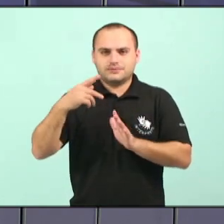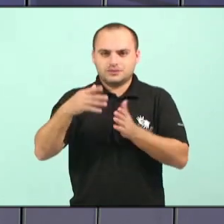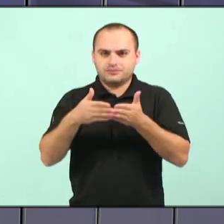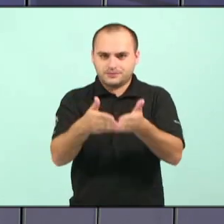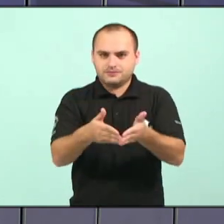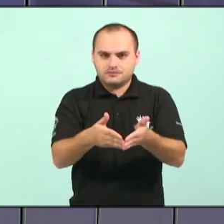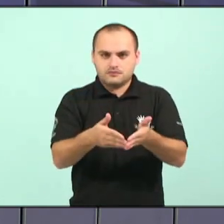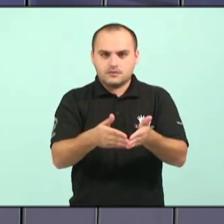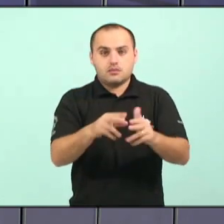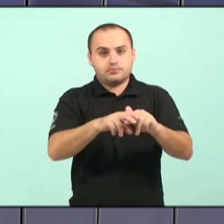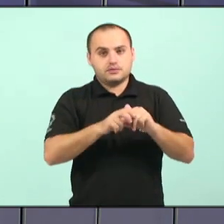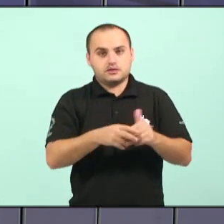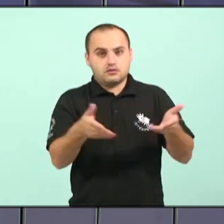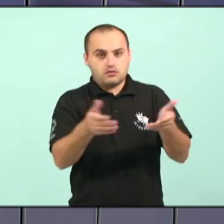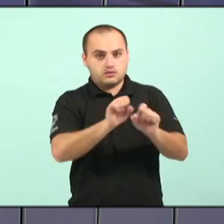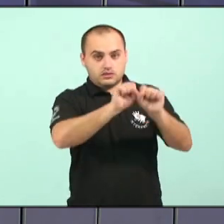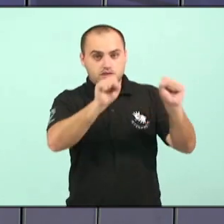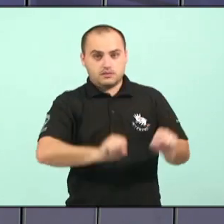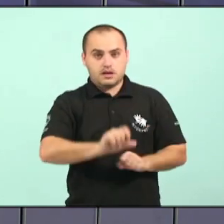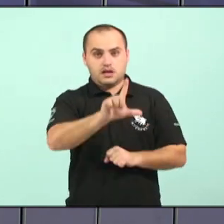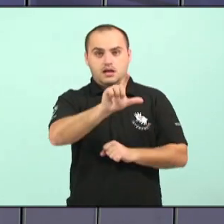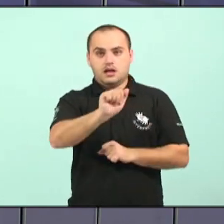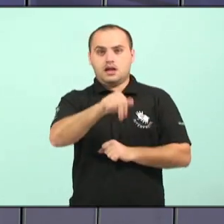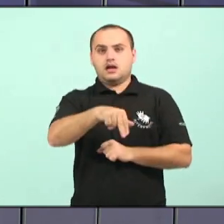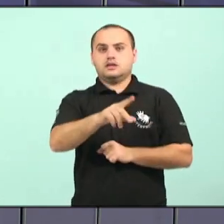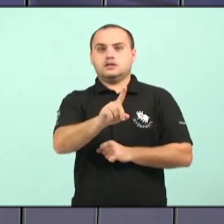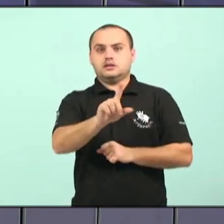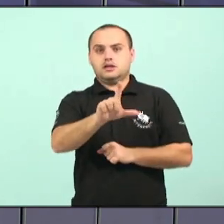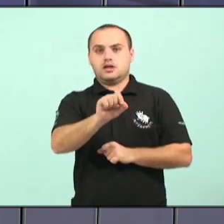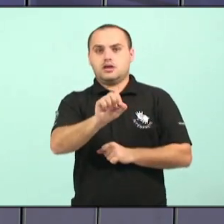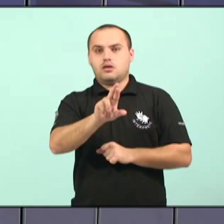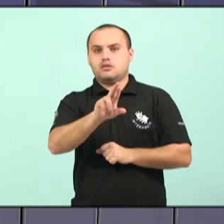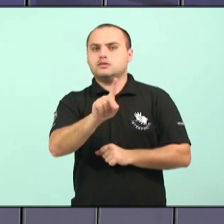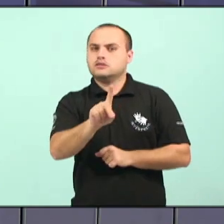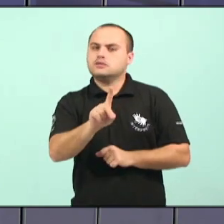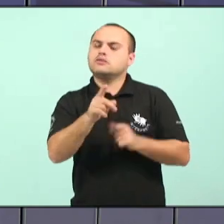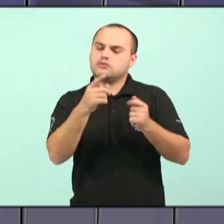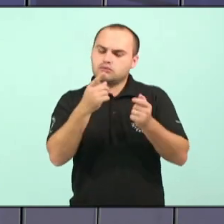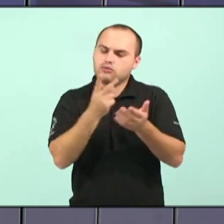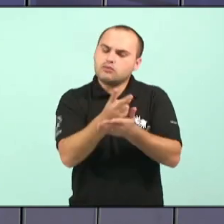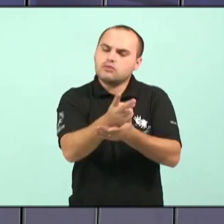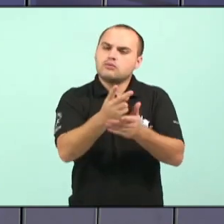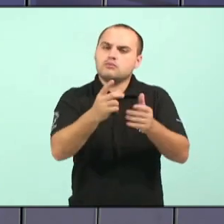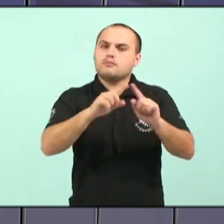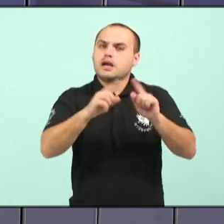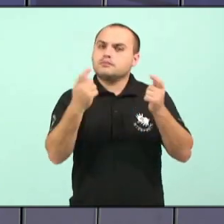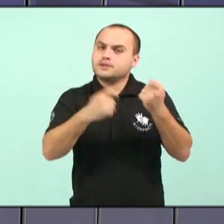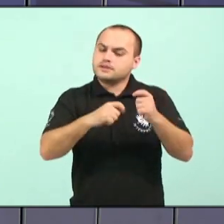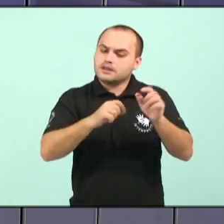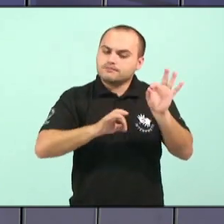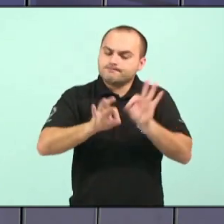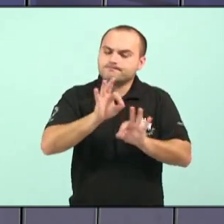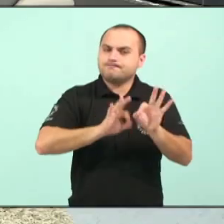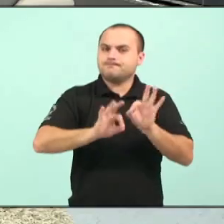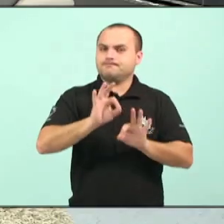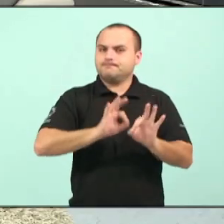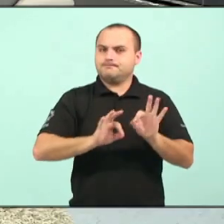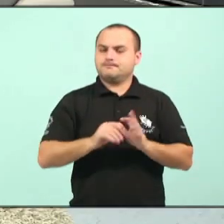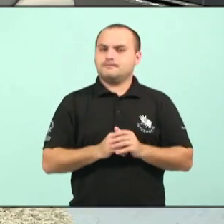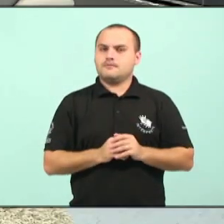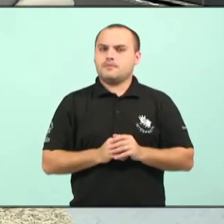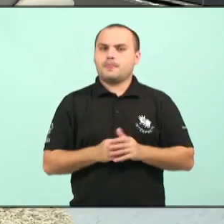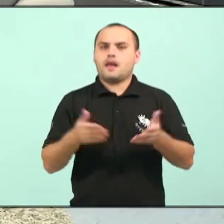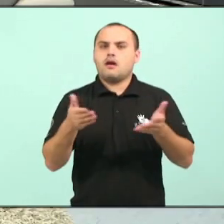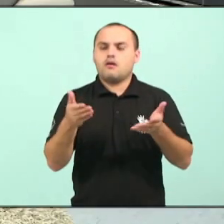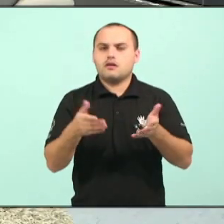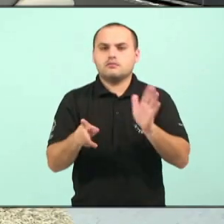portuária pública, acho sim que tem que continuar, mas com algumas adaptações, como por exemplo a volta do Conselho de Autoridade Portuária